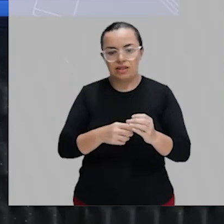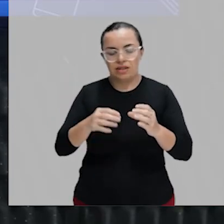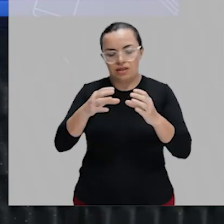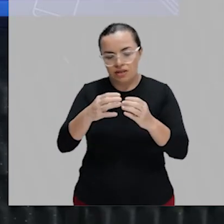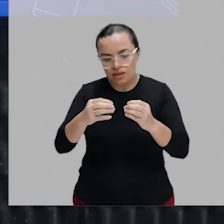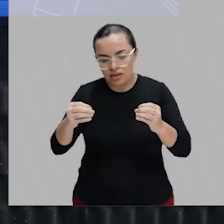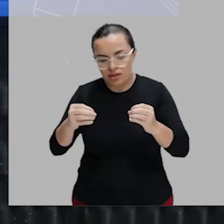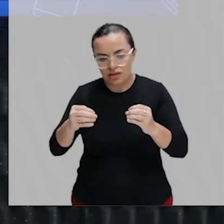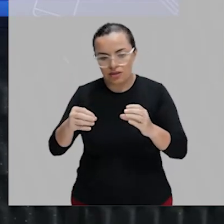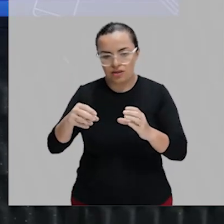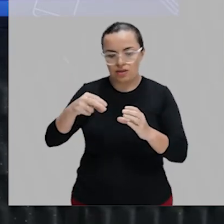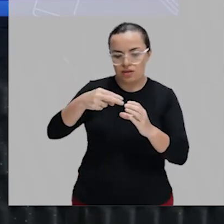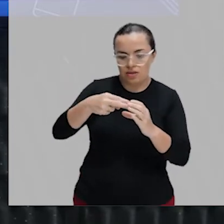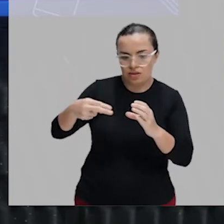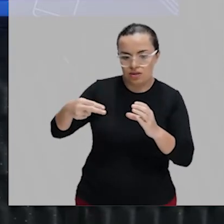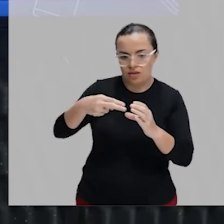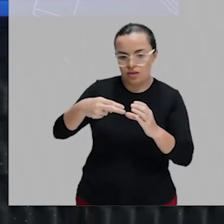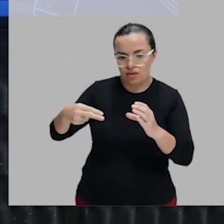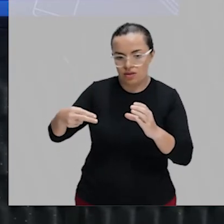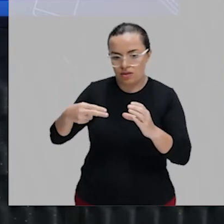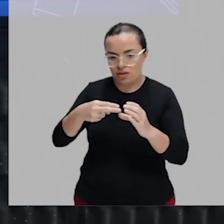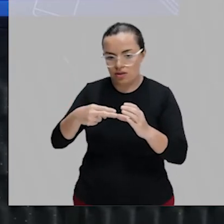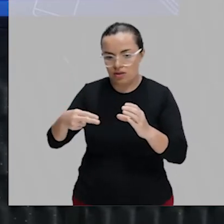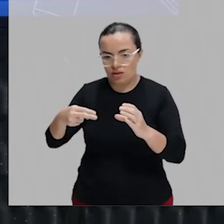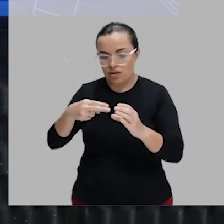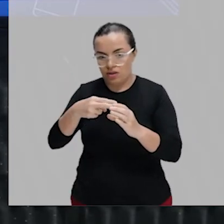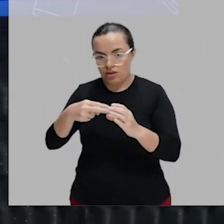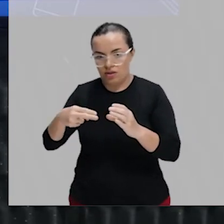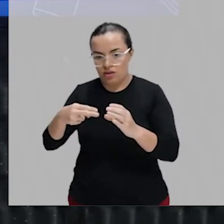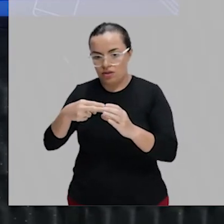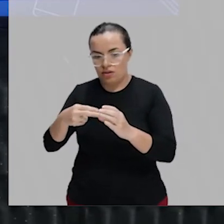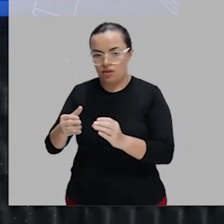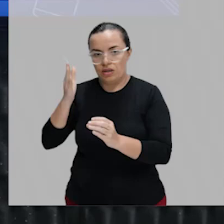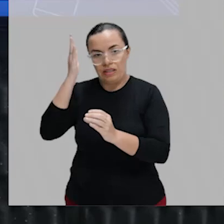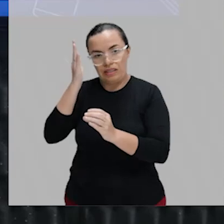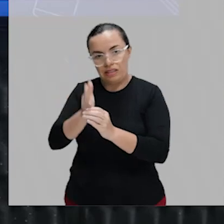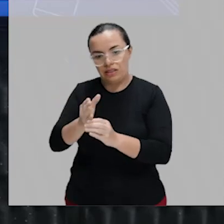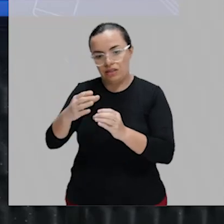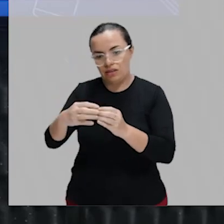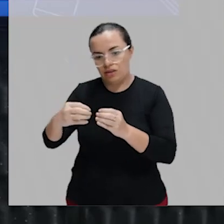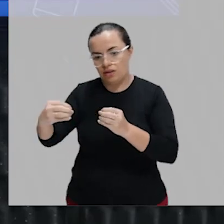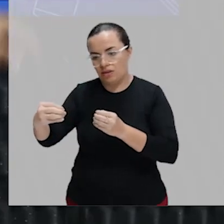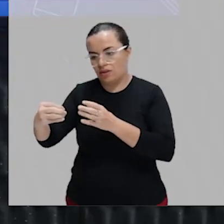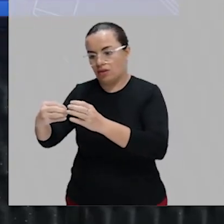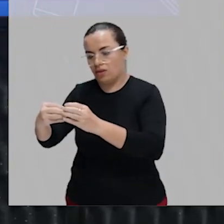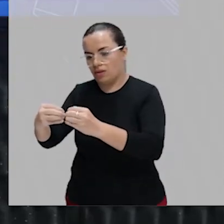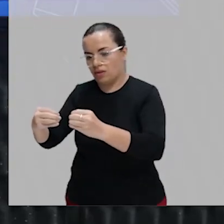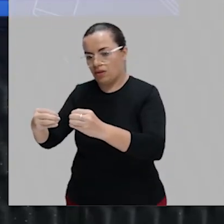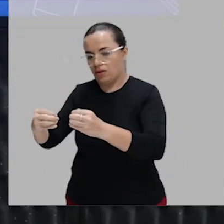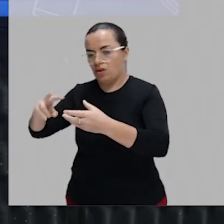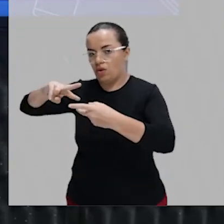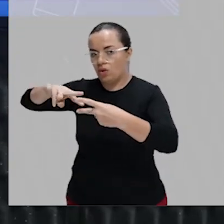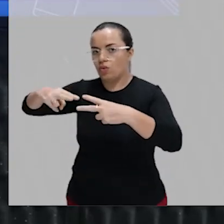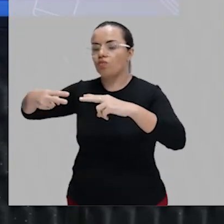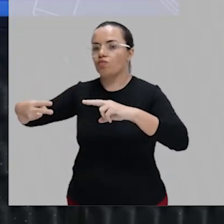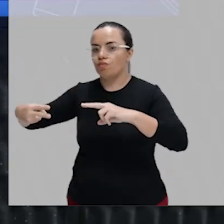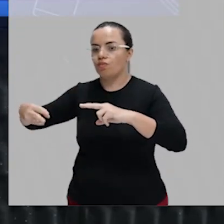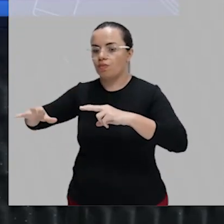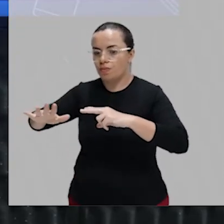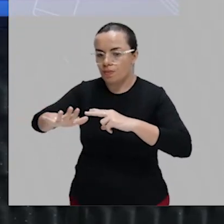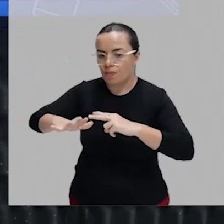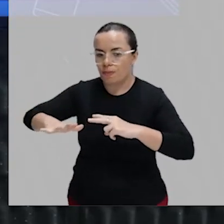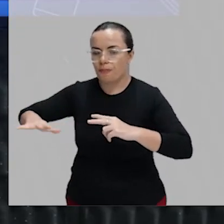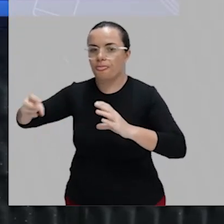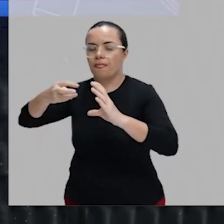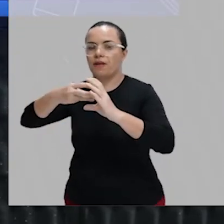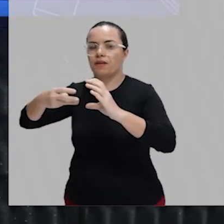os polos da célula para que ela possa se dividir em 2 e o material genético seja distribuído para cada uma das células que